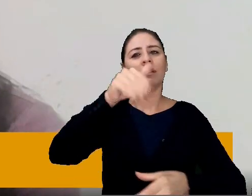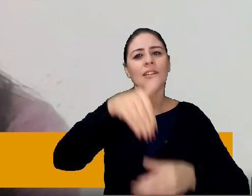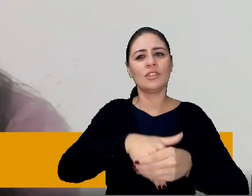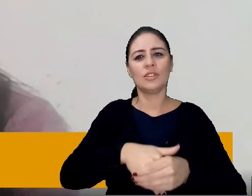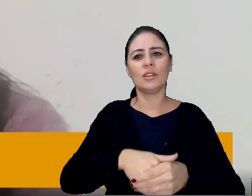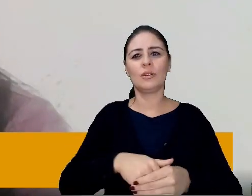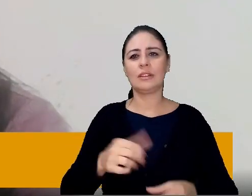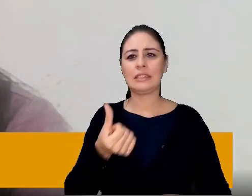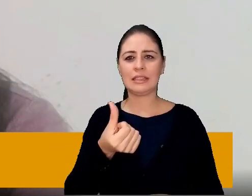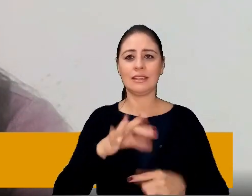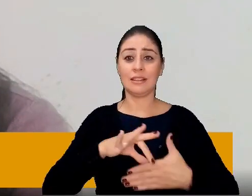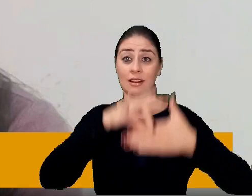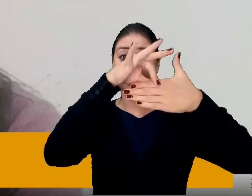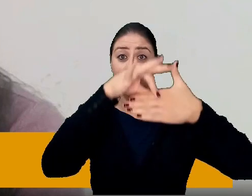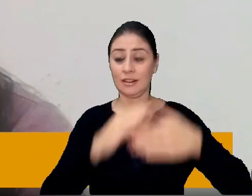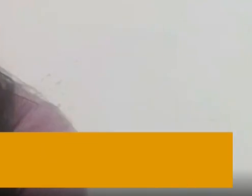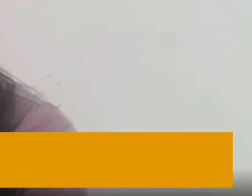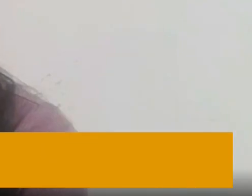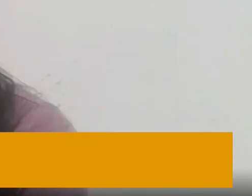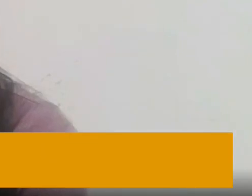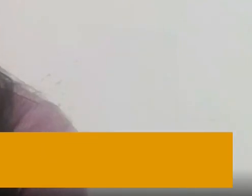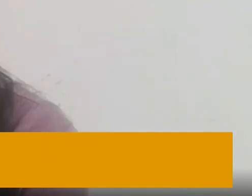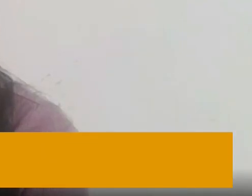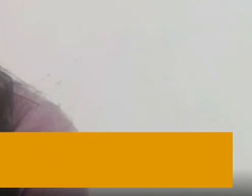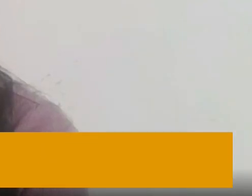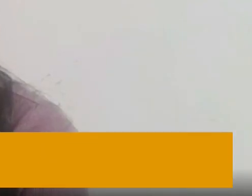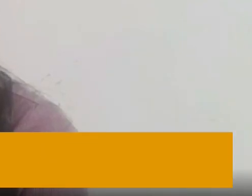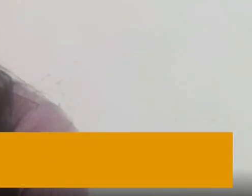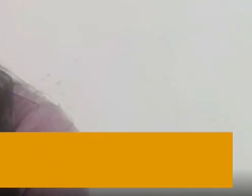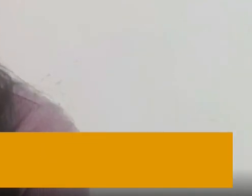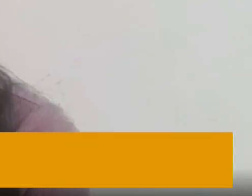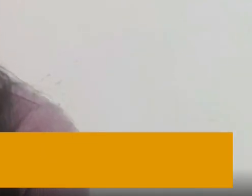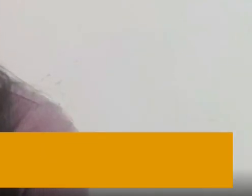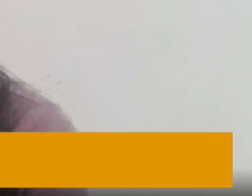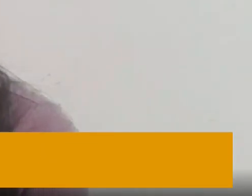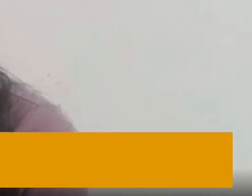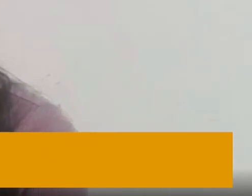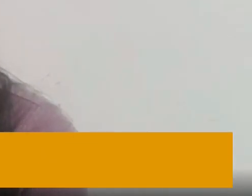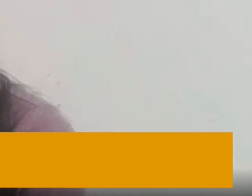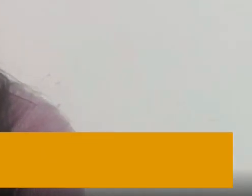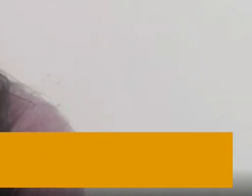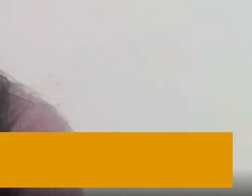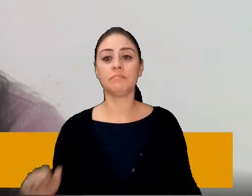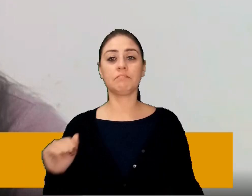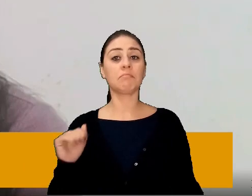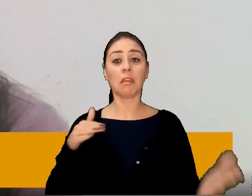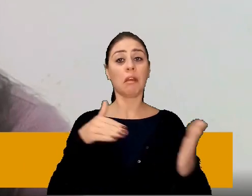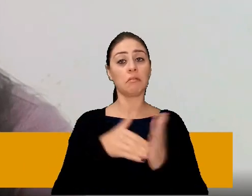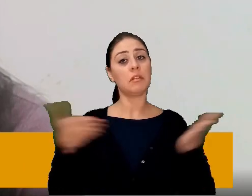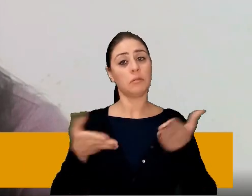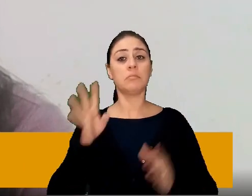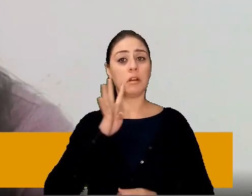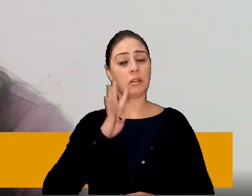acontece. Aí a comunidade elegeu essas 6 lideranças, e até agora tem sido legal, assim, porque